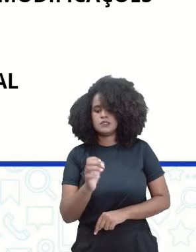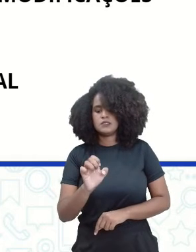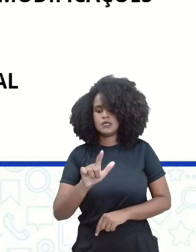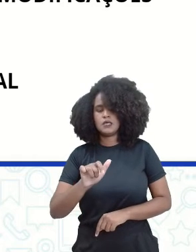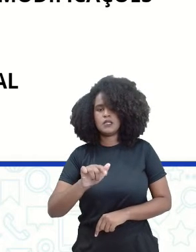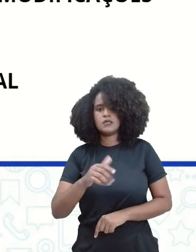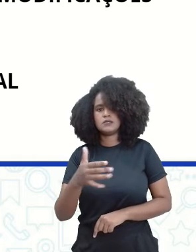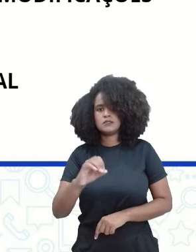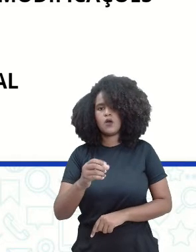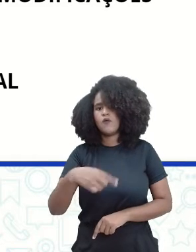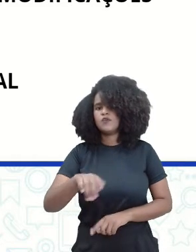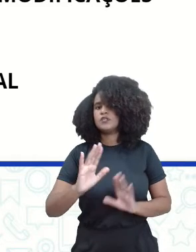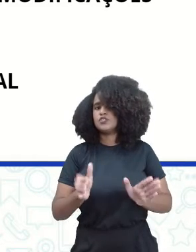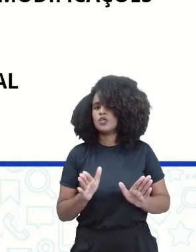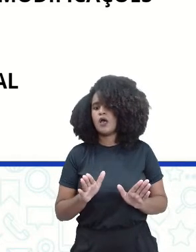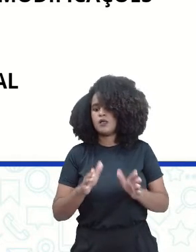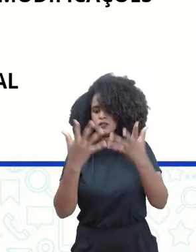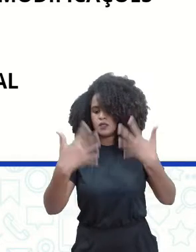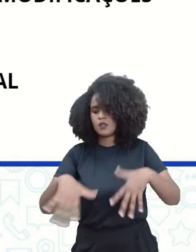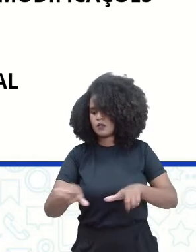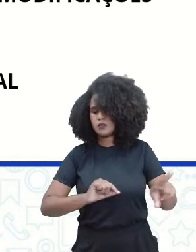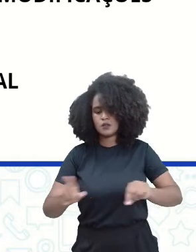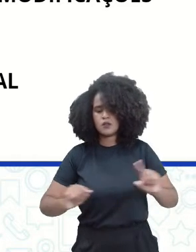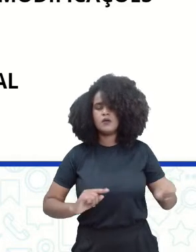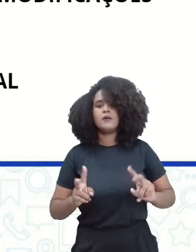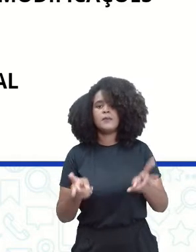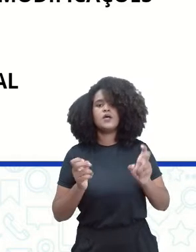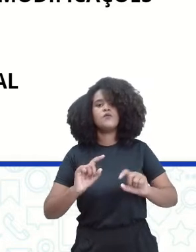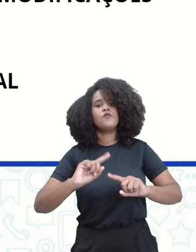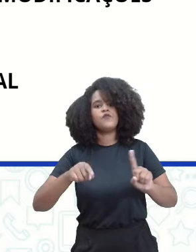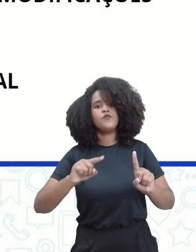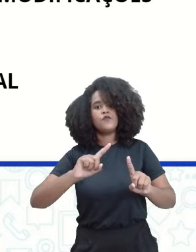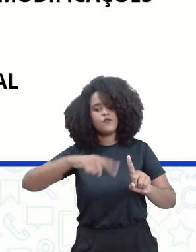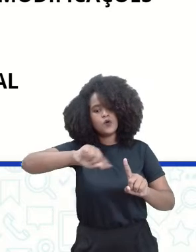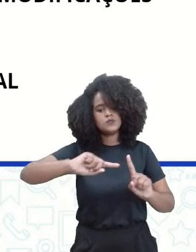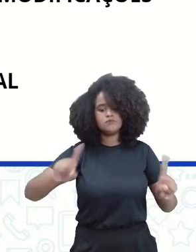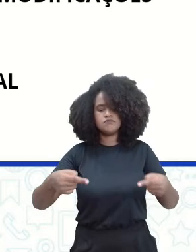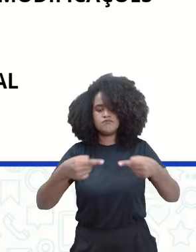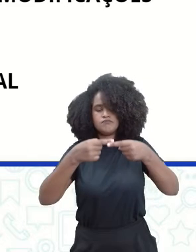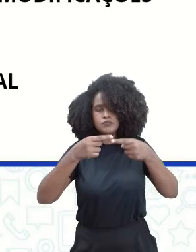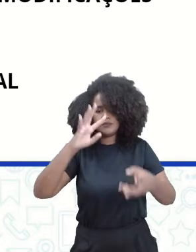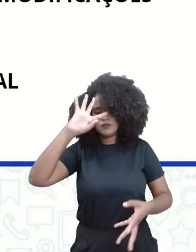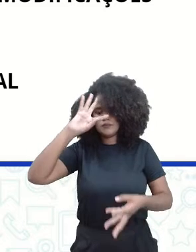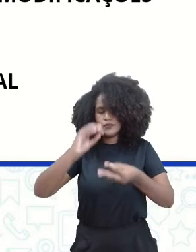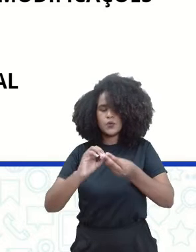vocês escutam alguma coisa sobre seleção natural, associem logo ao nosso querido